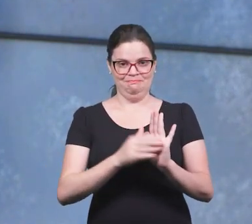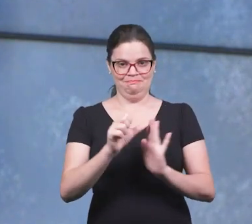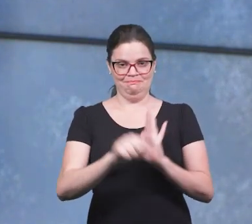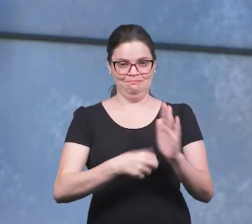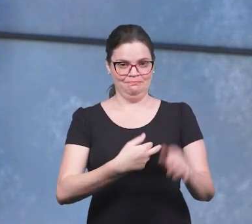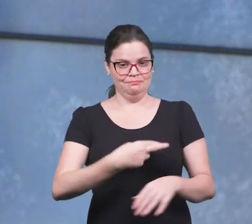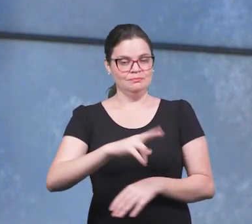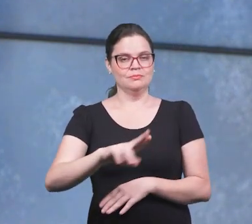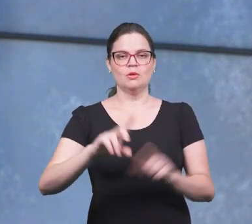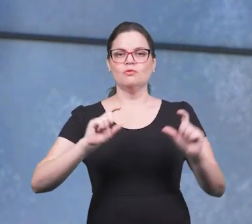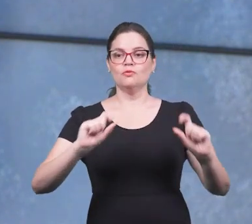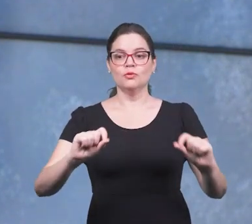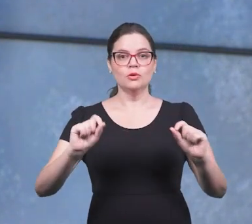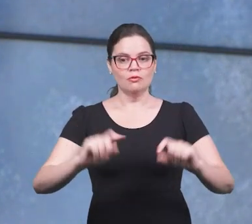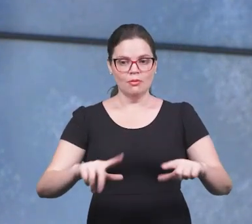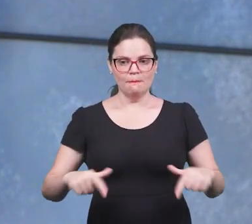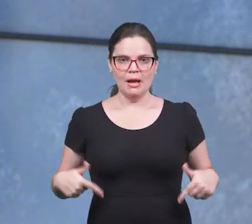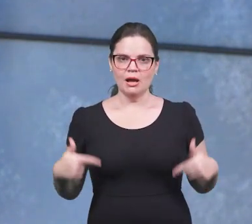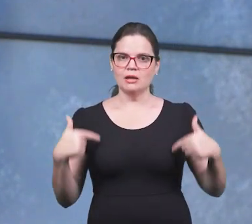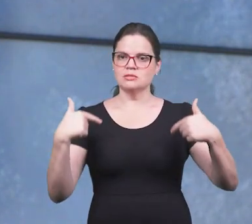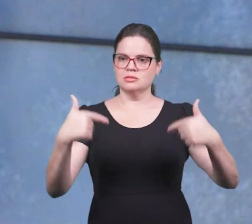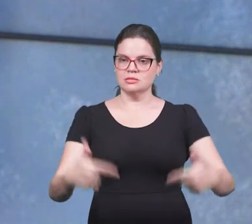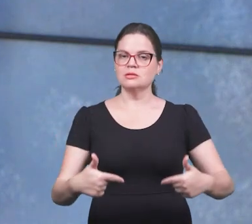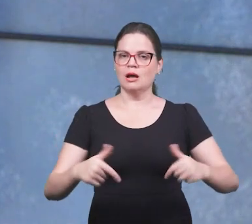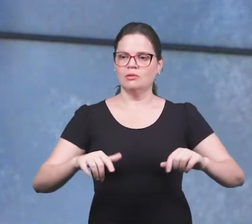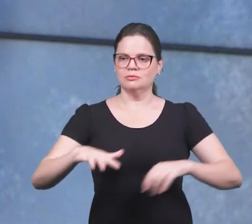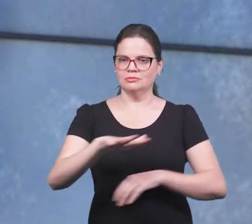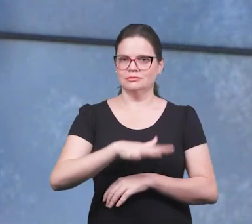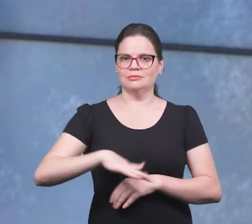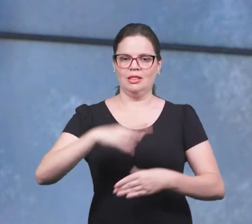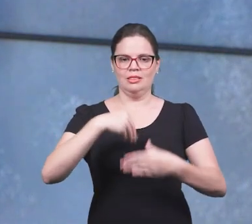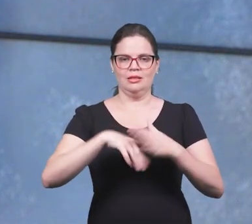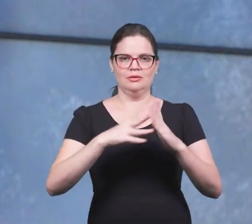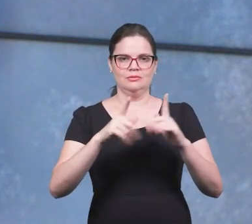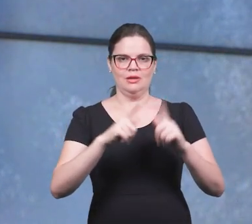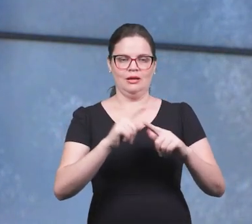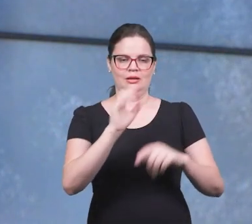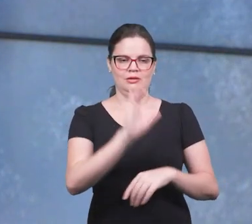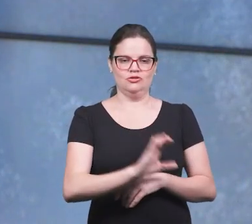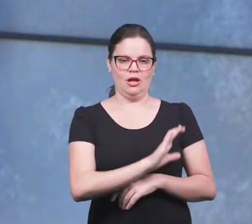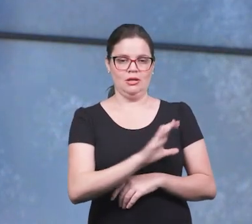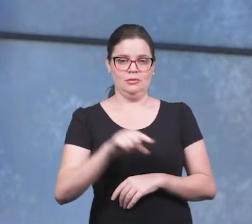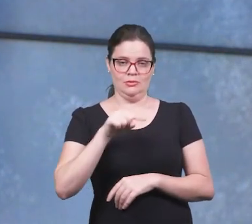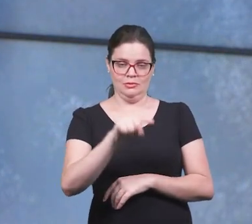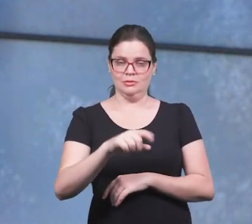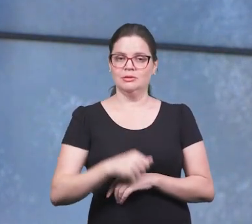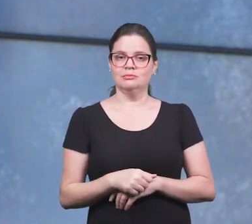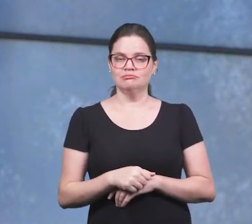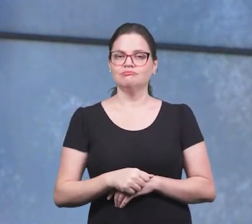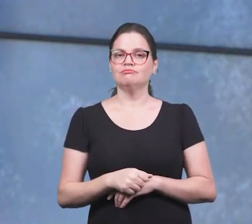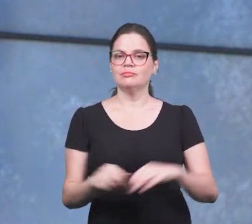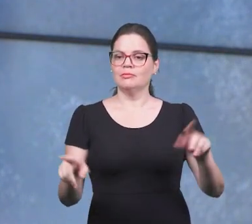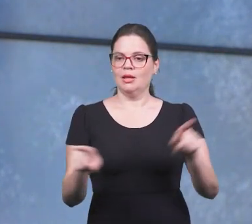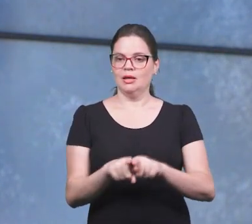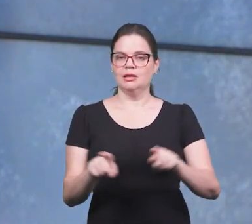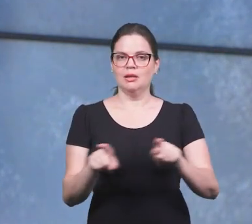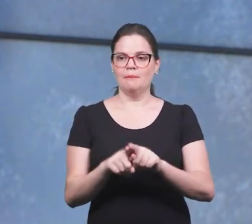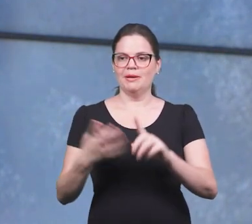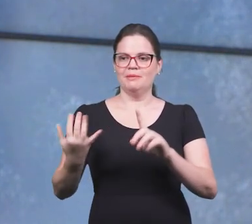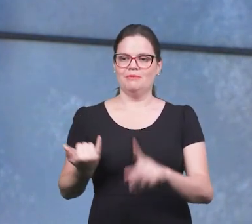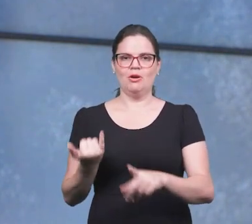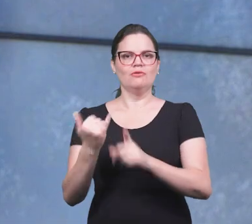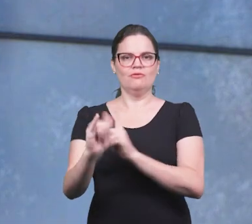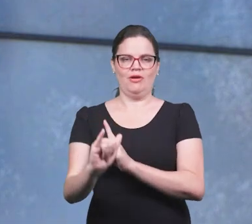teológico e, para o nosso caso aqui também, né, profético, que aconteceu na